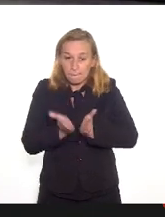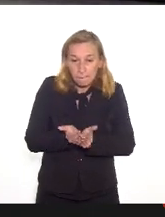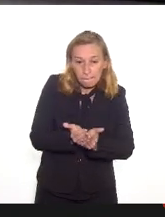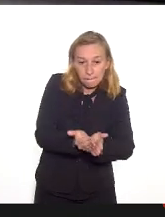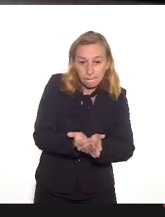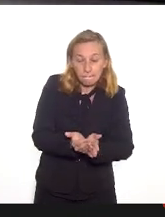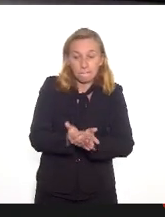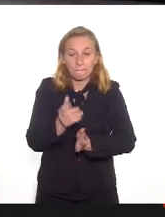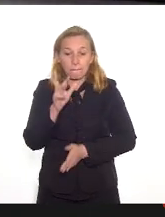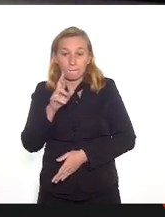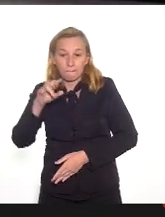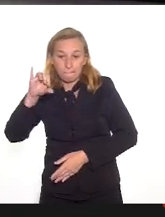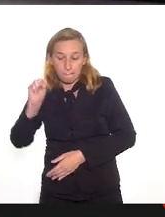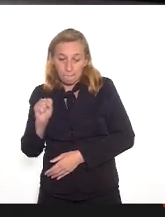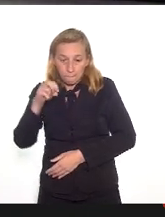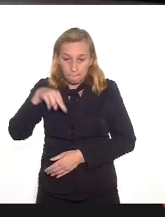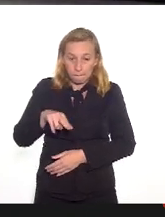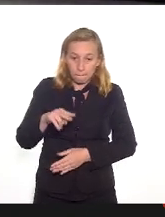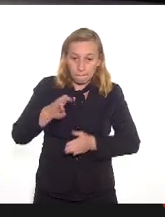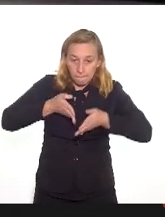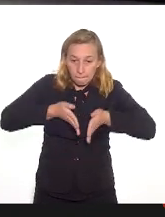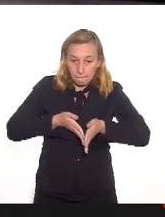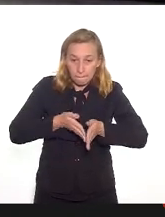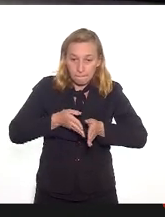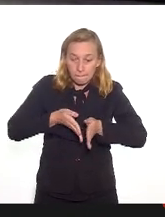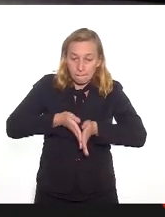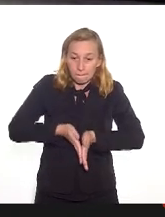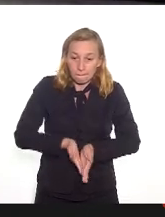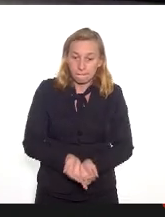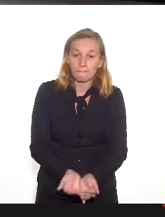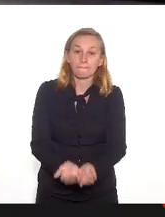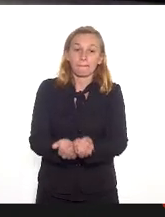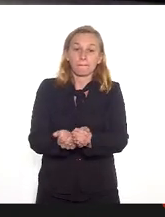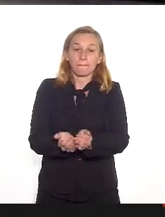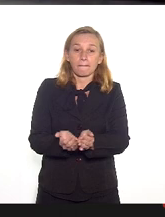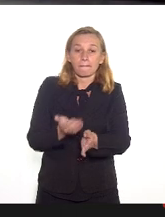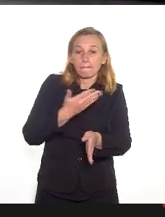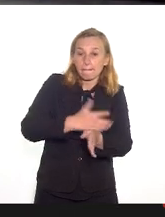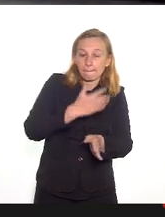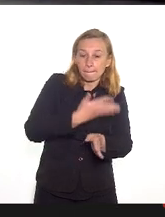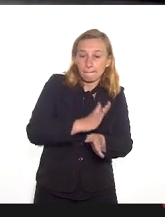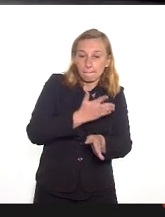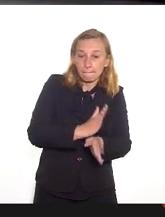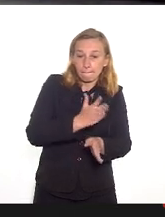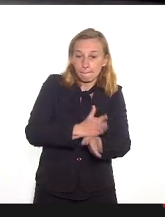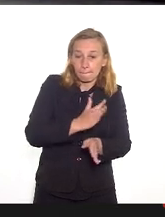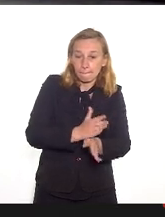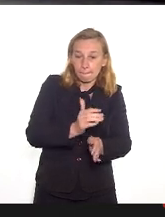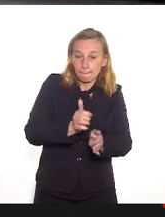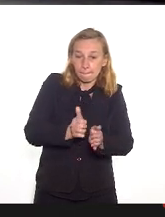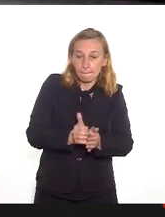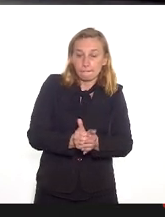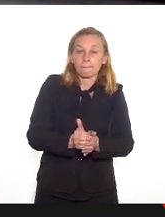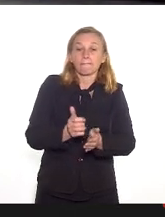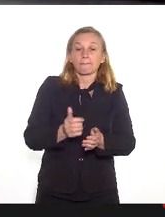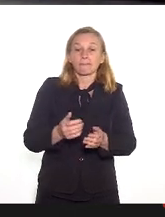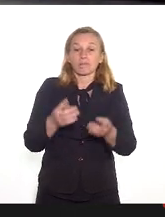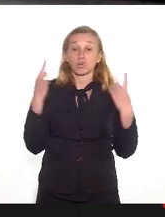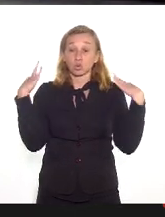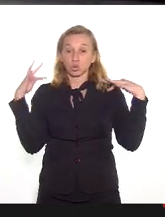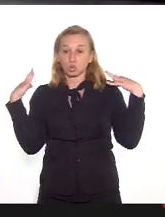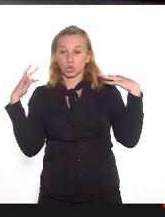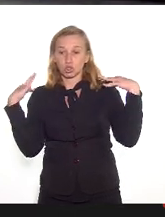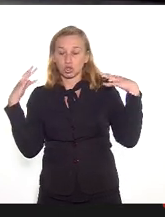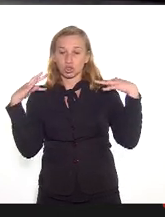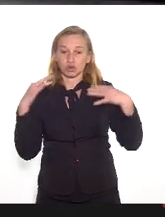Wilson Santos, para o mergulho, principalmente para a prática do mergulho subaquático, de turismo subaquático. Então,